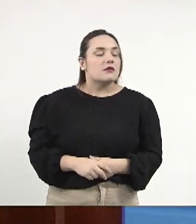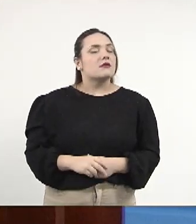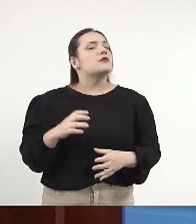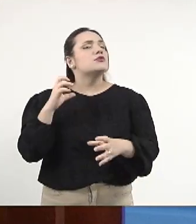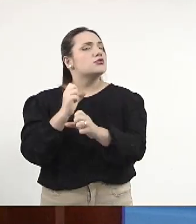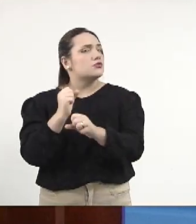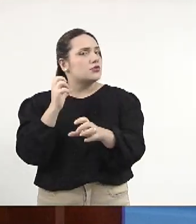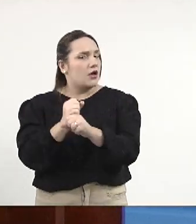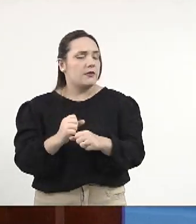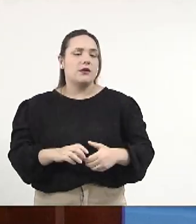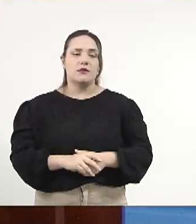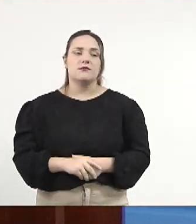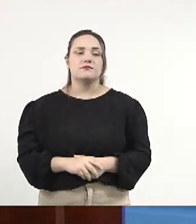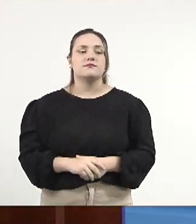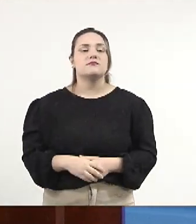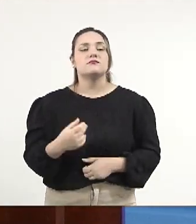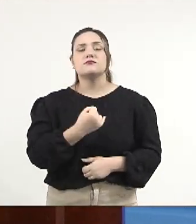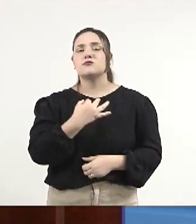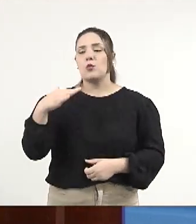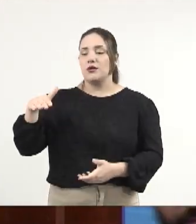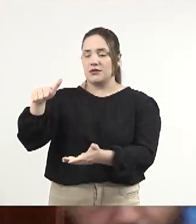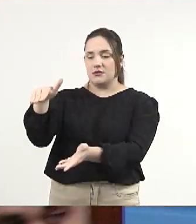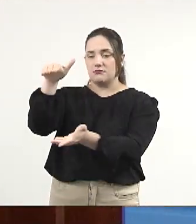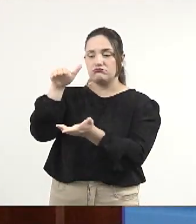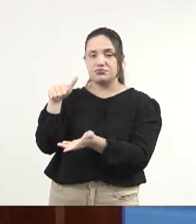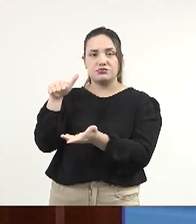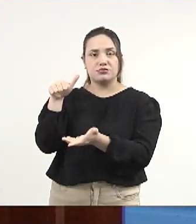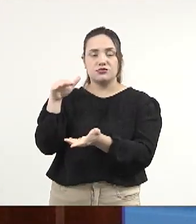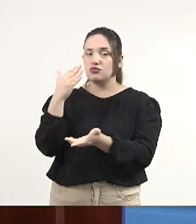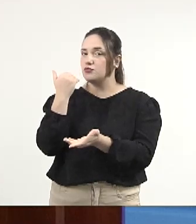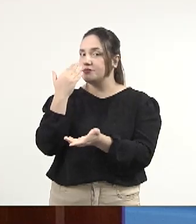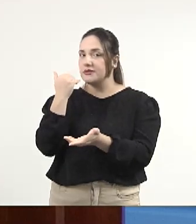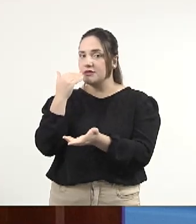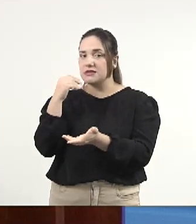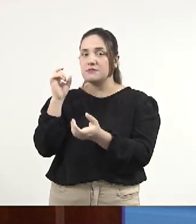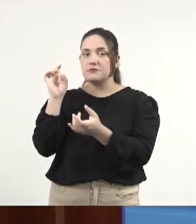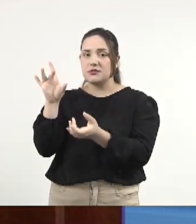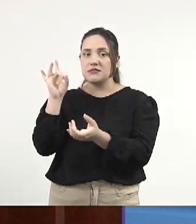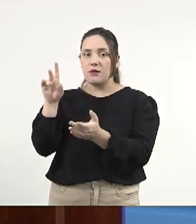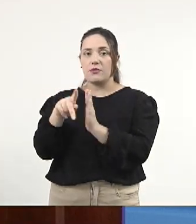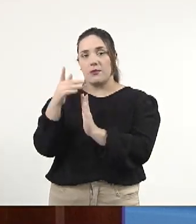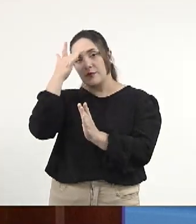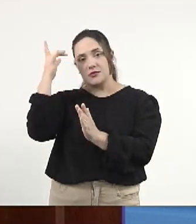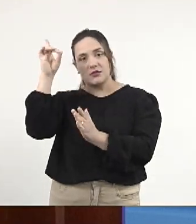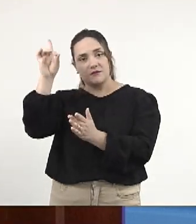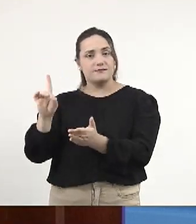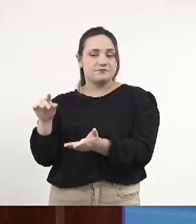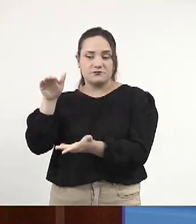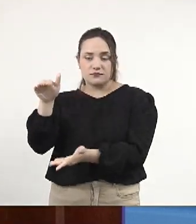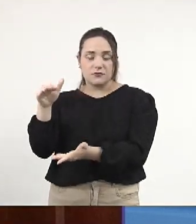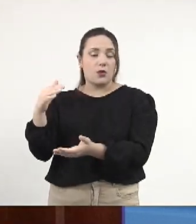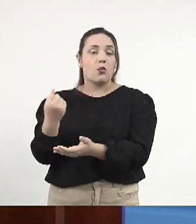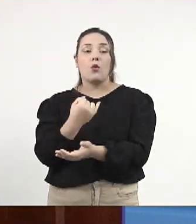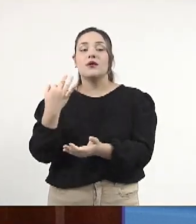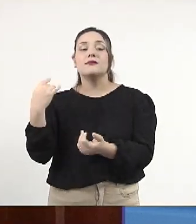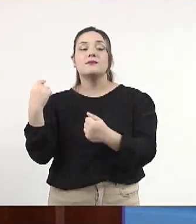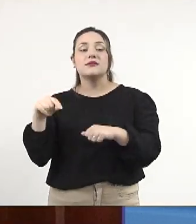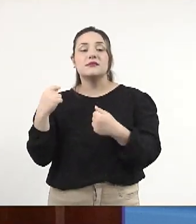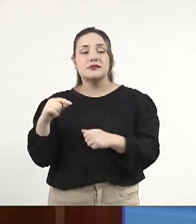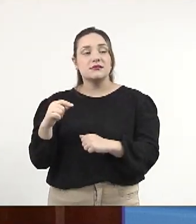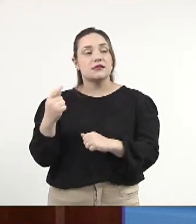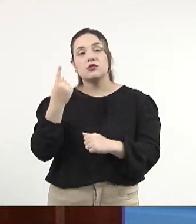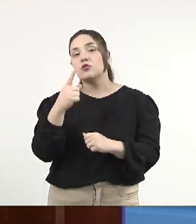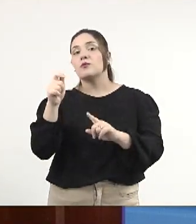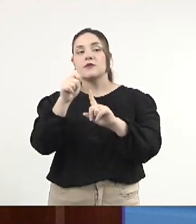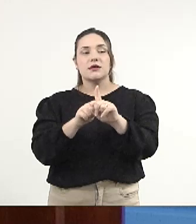contas, quantas latas ela precisa no mês para alimentar o seu filho.